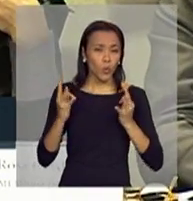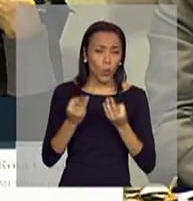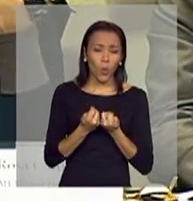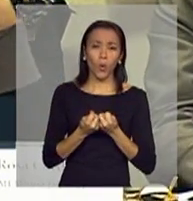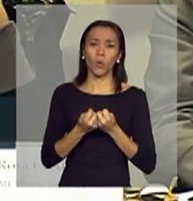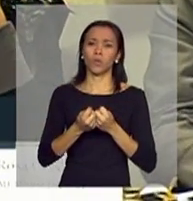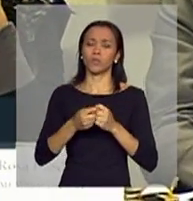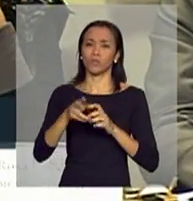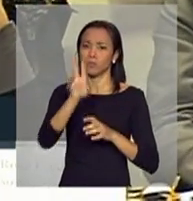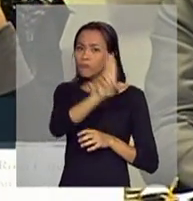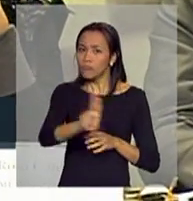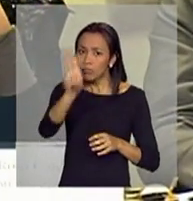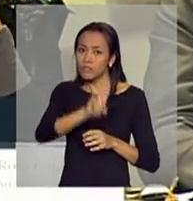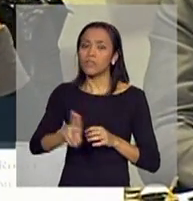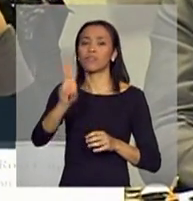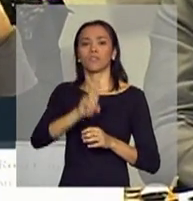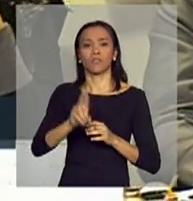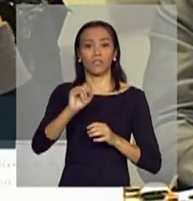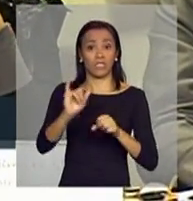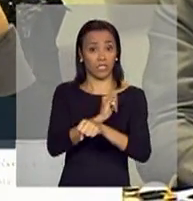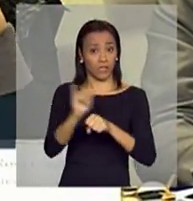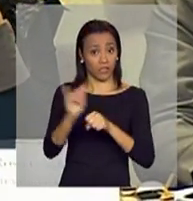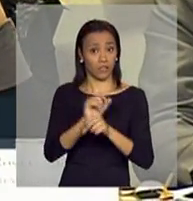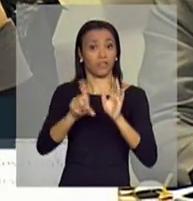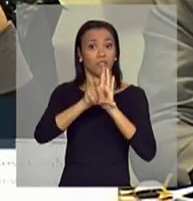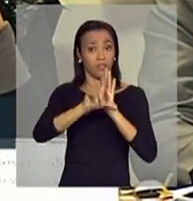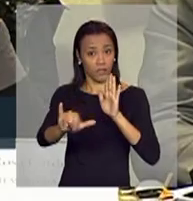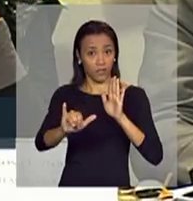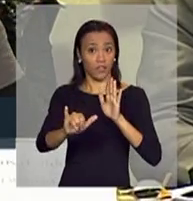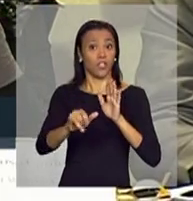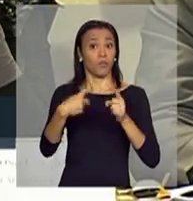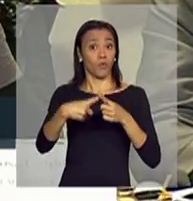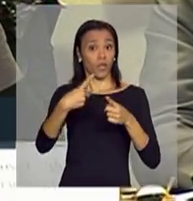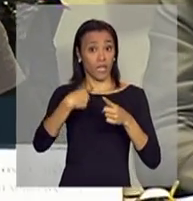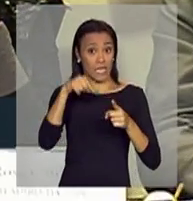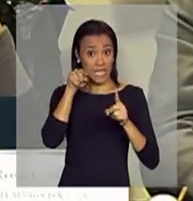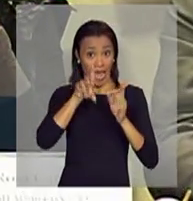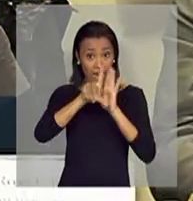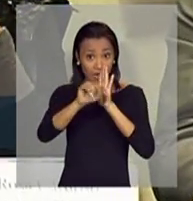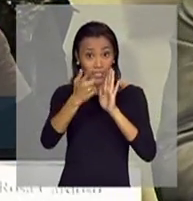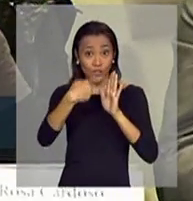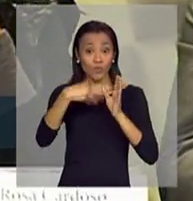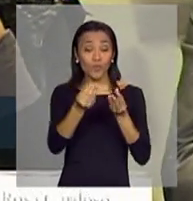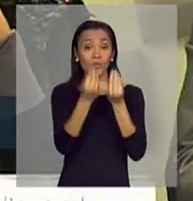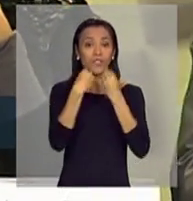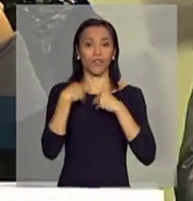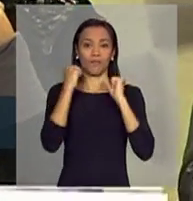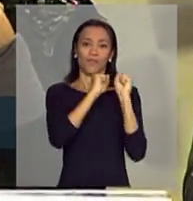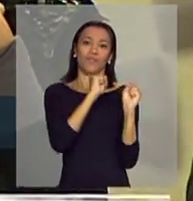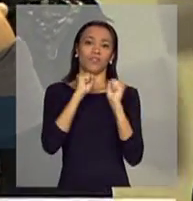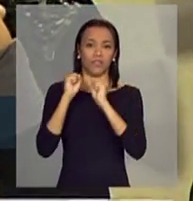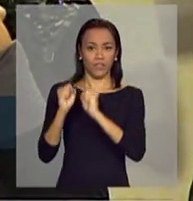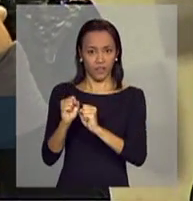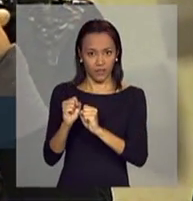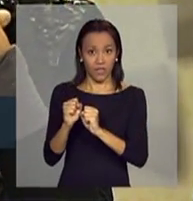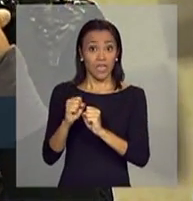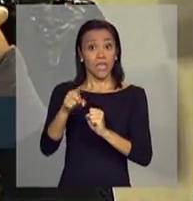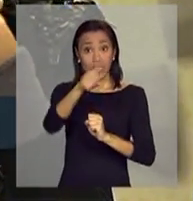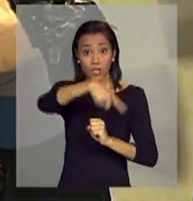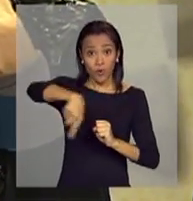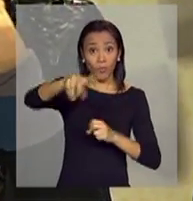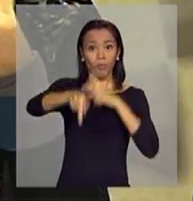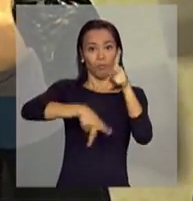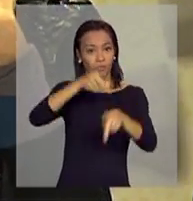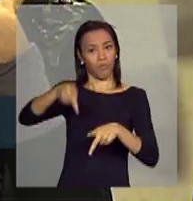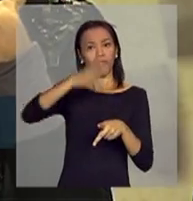meios, compreendendo que nós fomos, inclusive, investidos de poderes e que há expectativa da sociedade brasileira